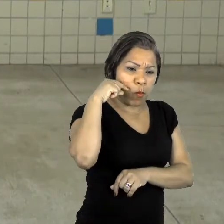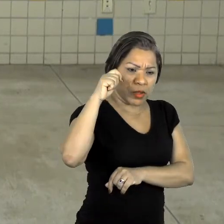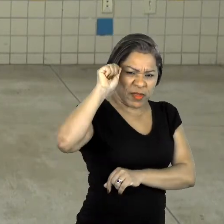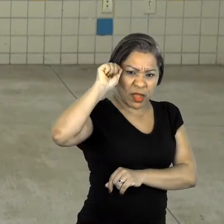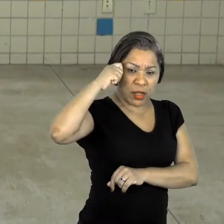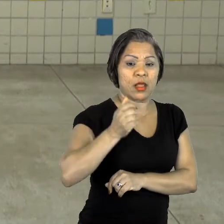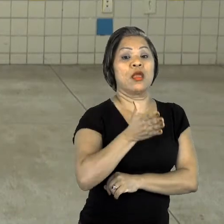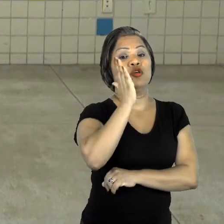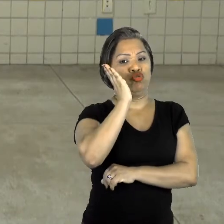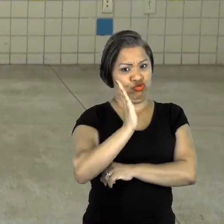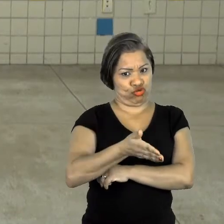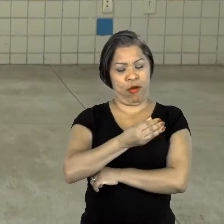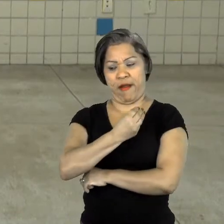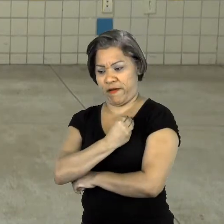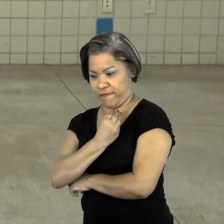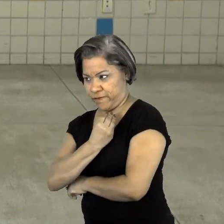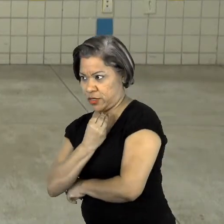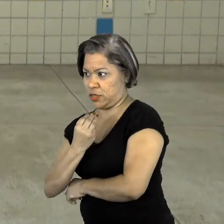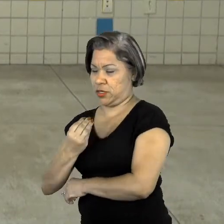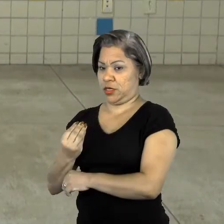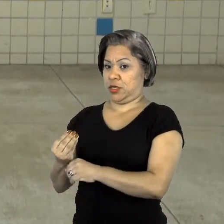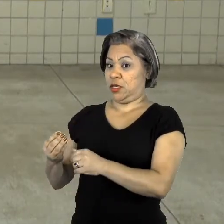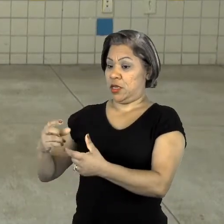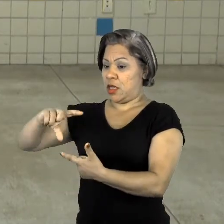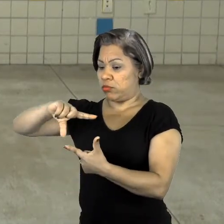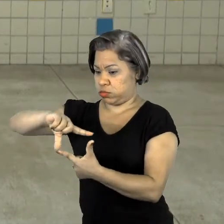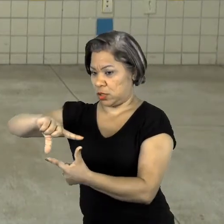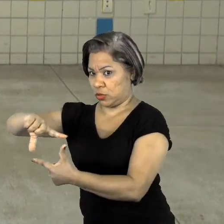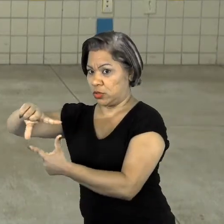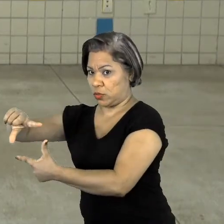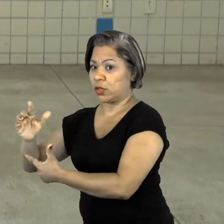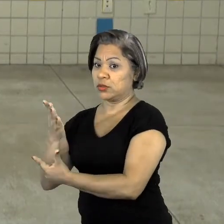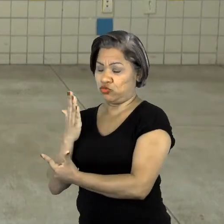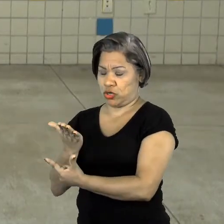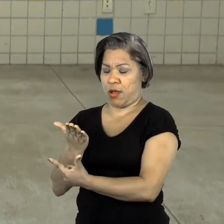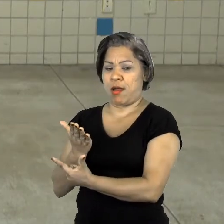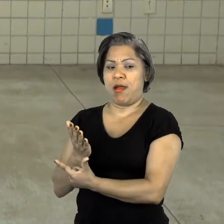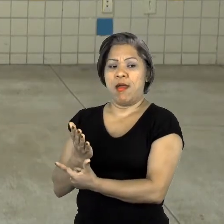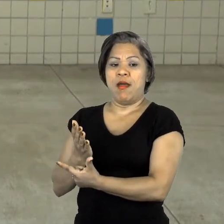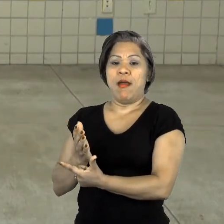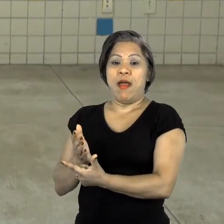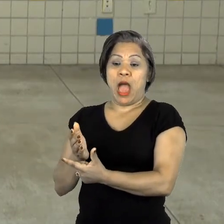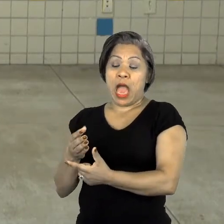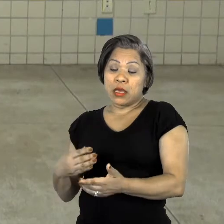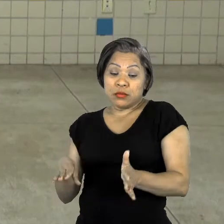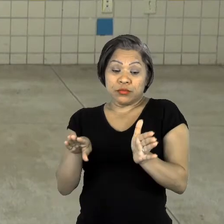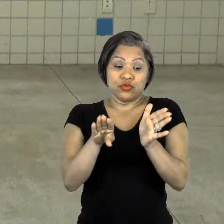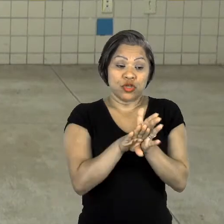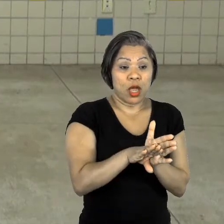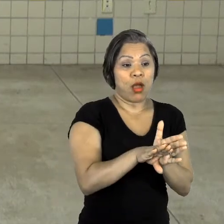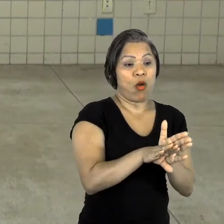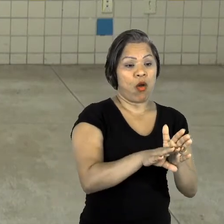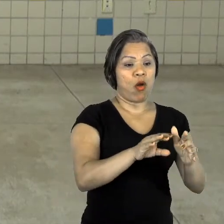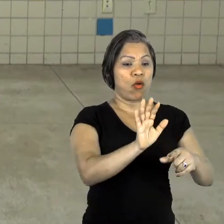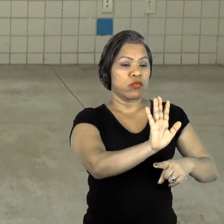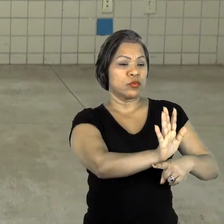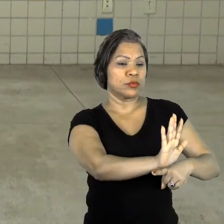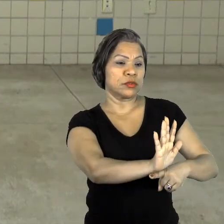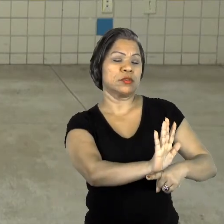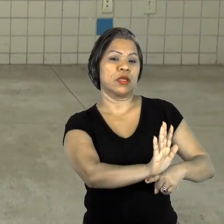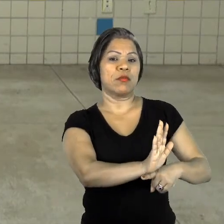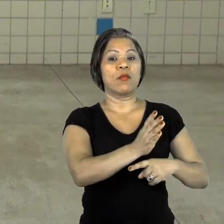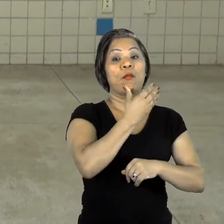existia nas histórias em quadrinhos e em 2018 chegou aí às telas do cinema, representado pelo então